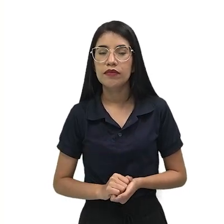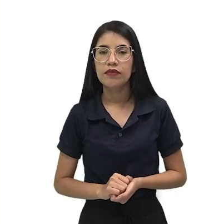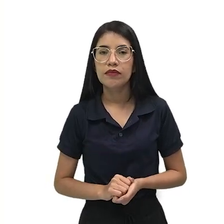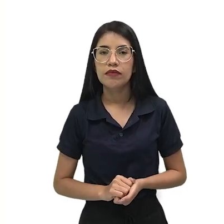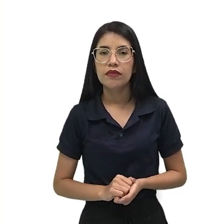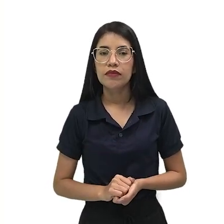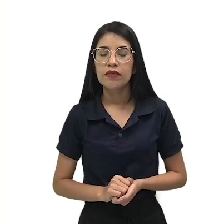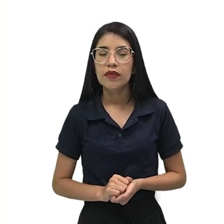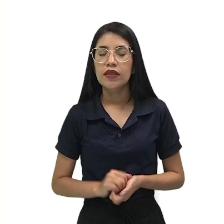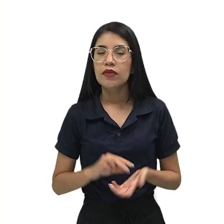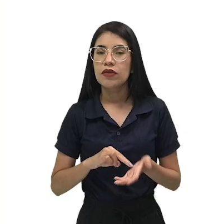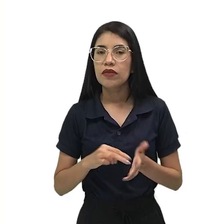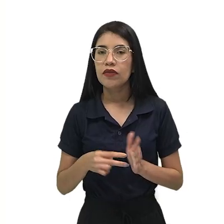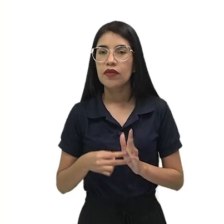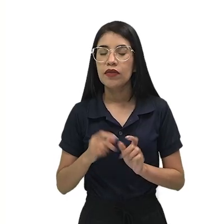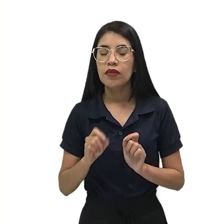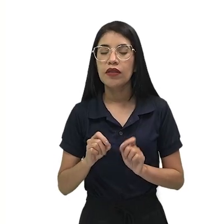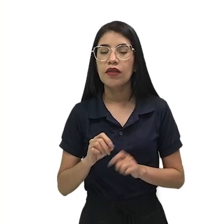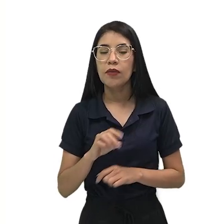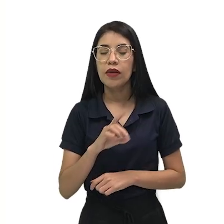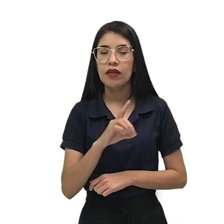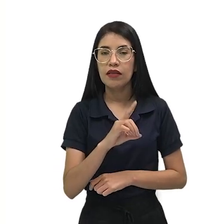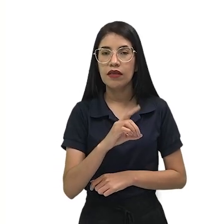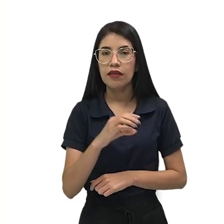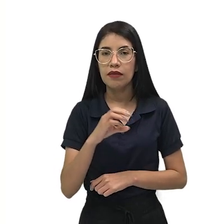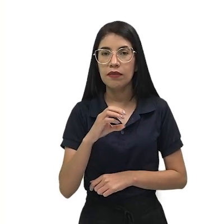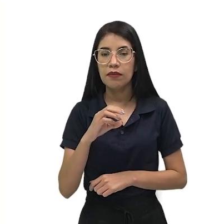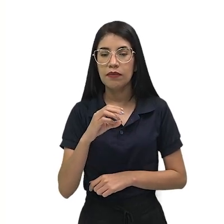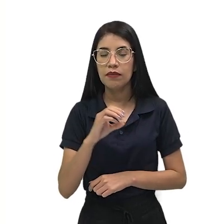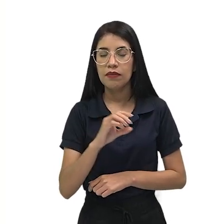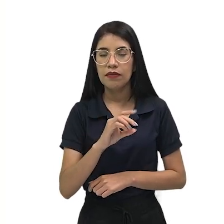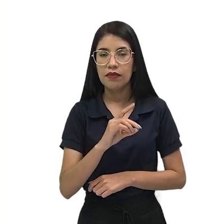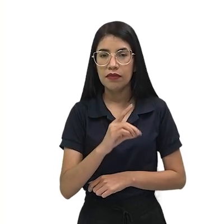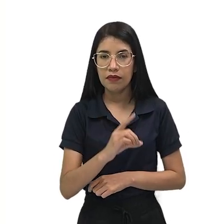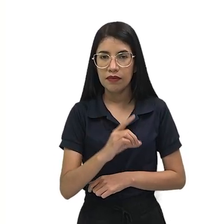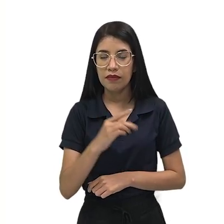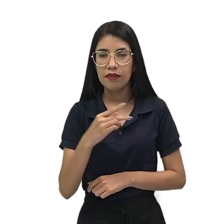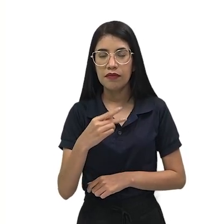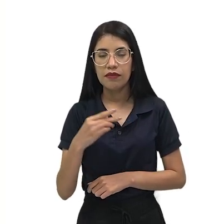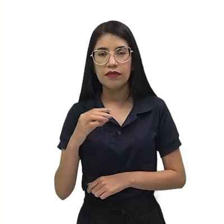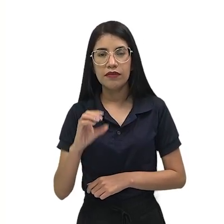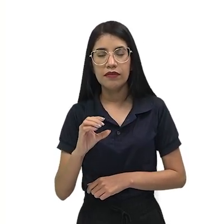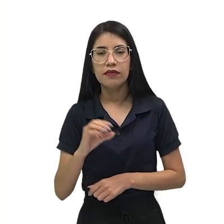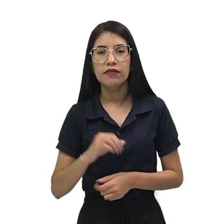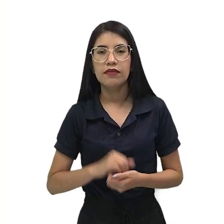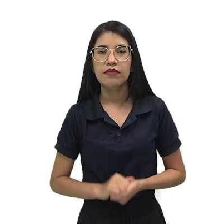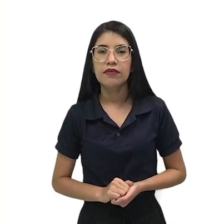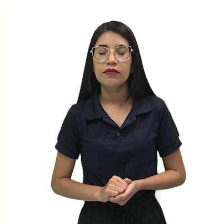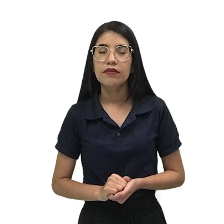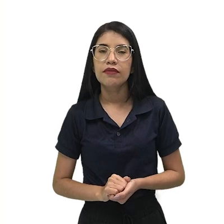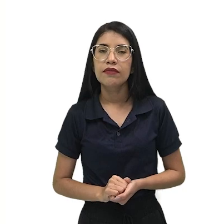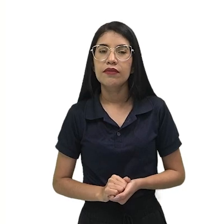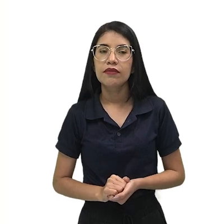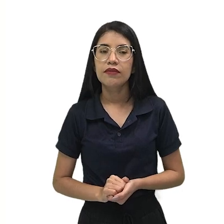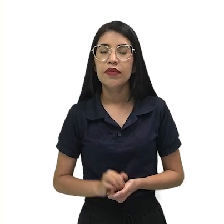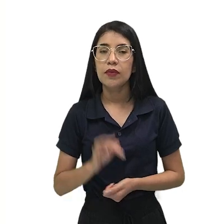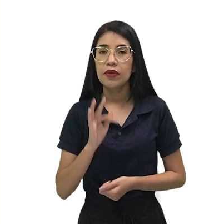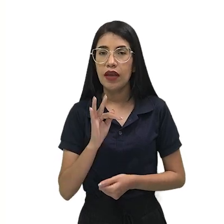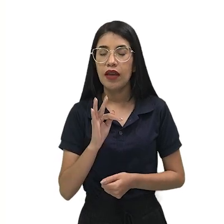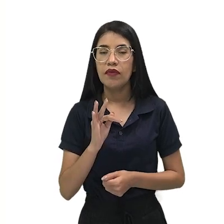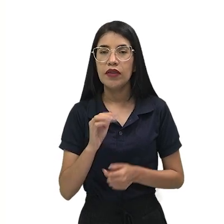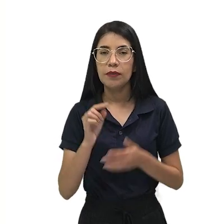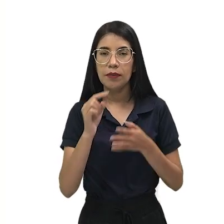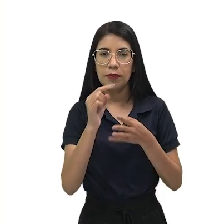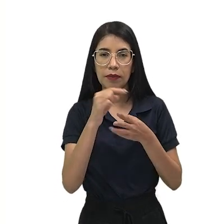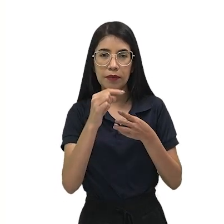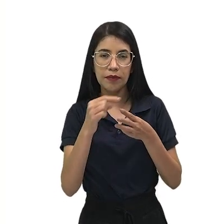então é uma dízima periódica composta. Então, na letra F, nós